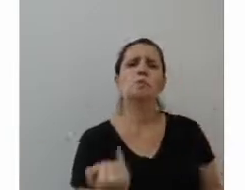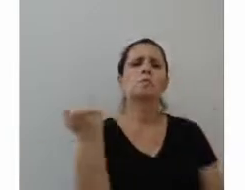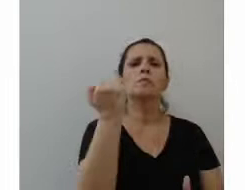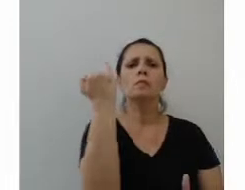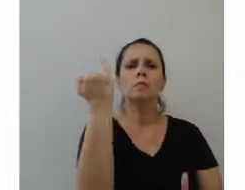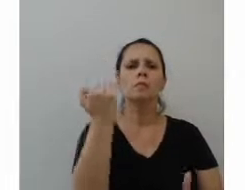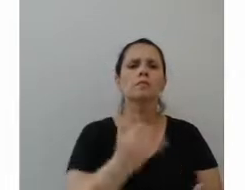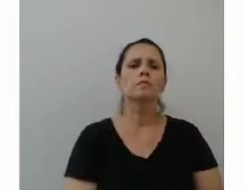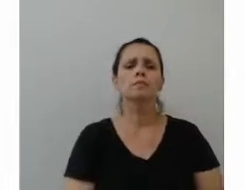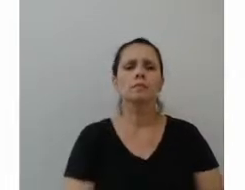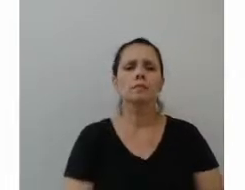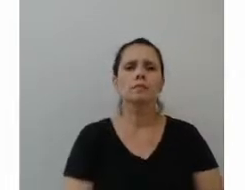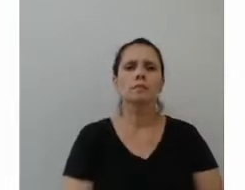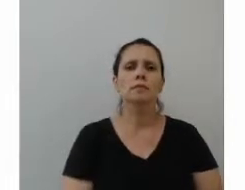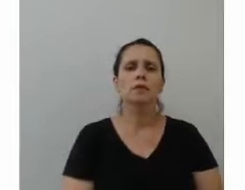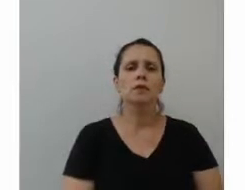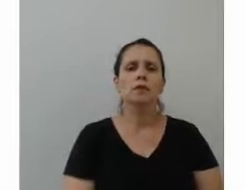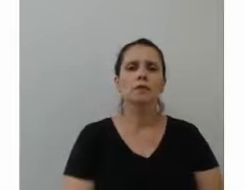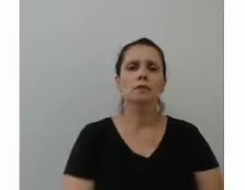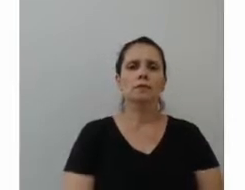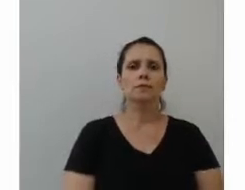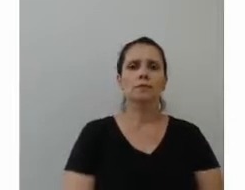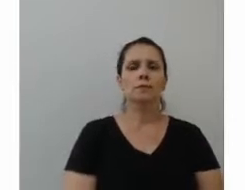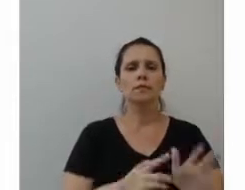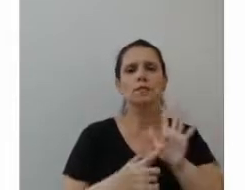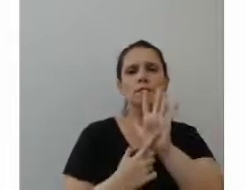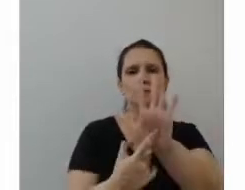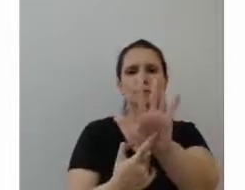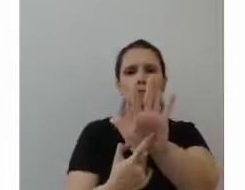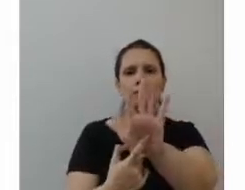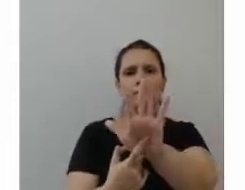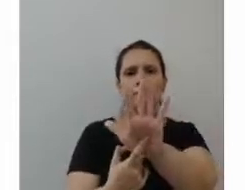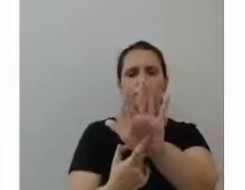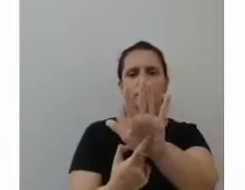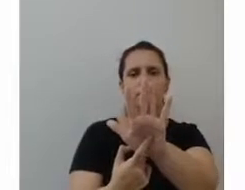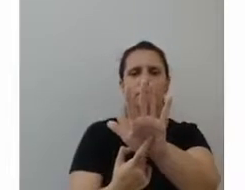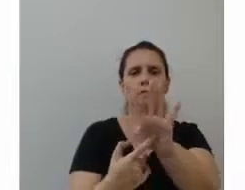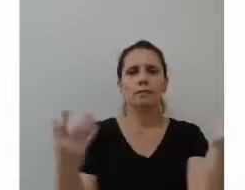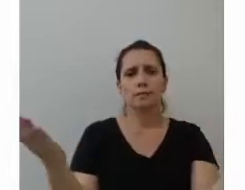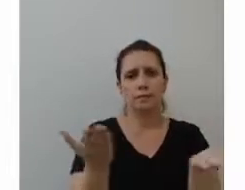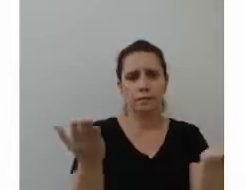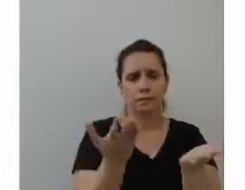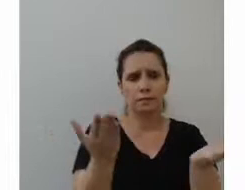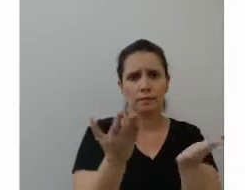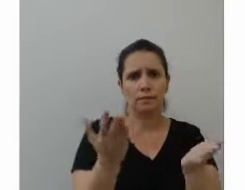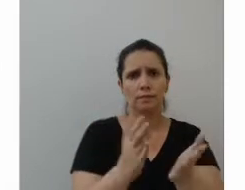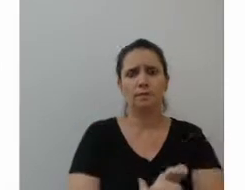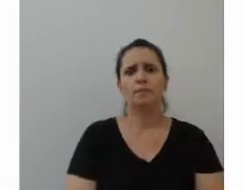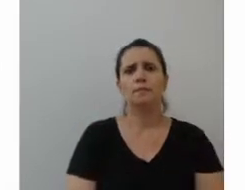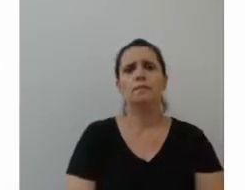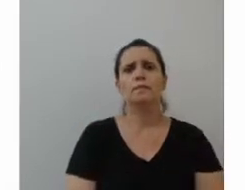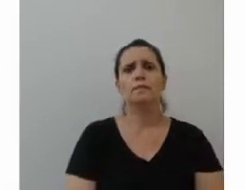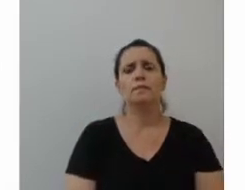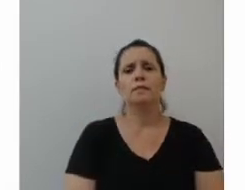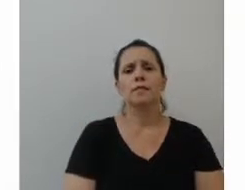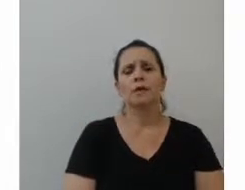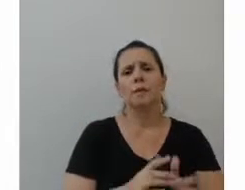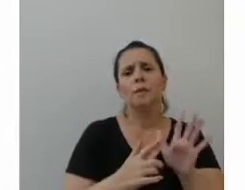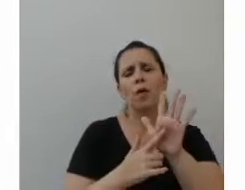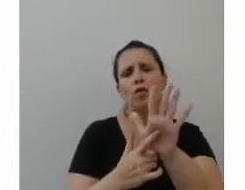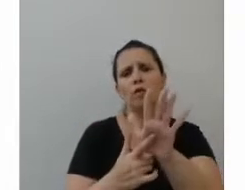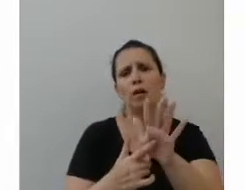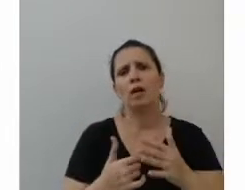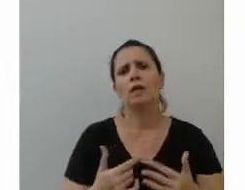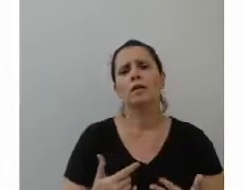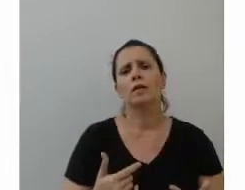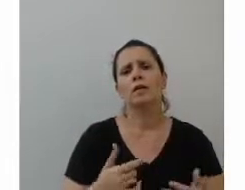importante, que olha, deixa eu mostrar aqui, deixa eu só fechar aqui. Oi? Deixa eu mostrar um negócio para